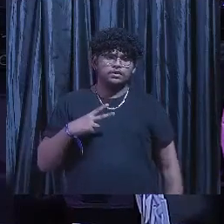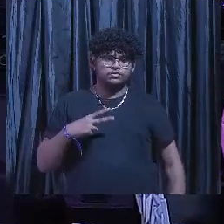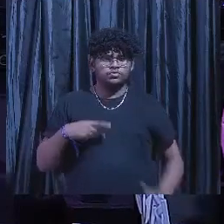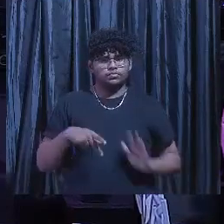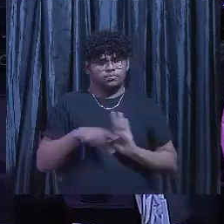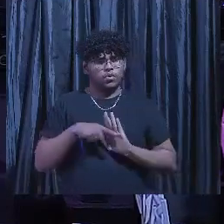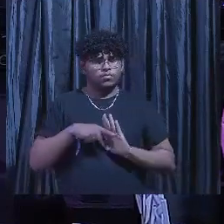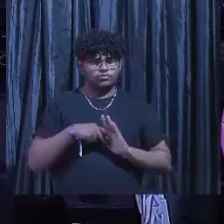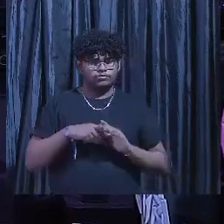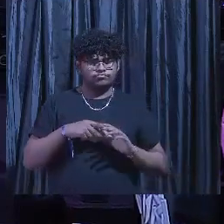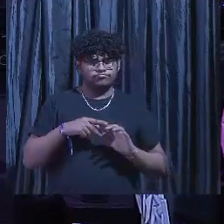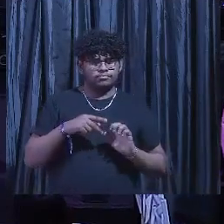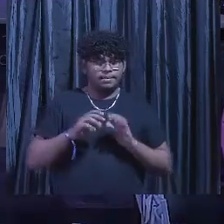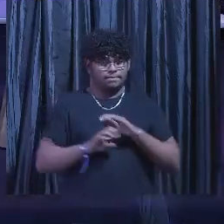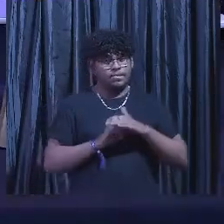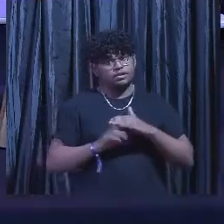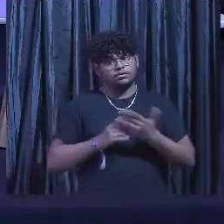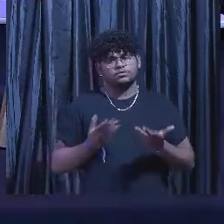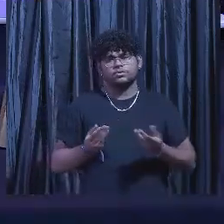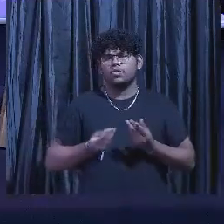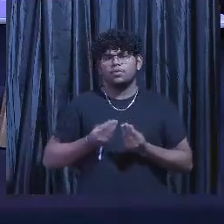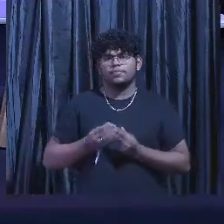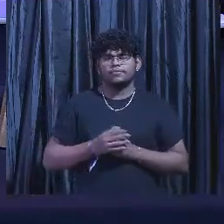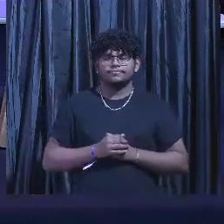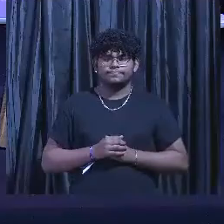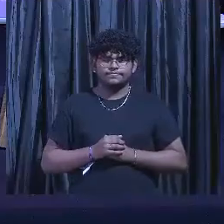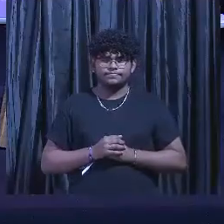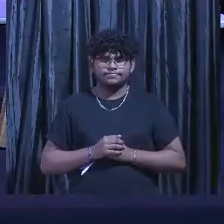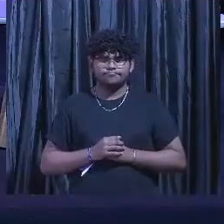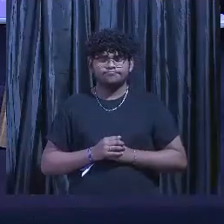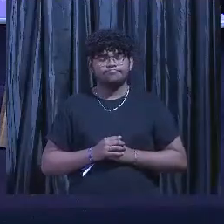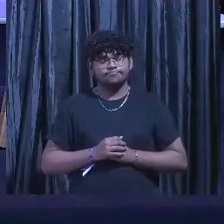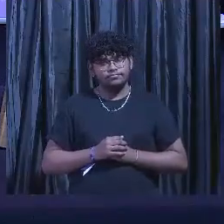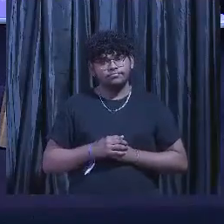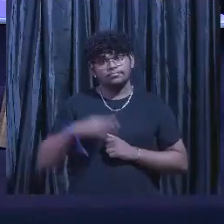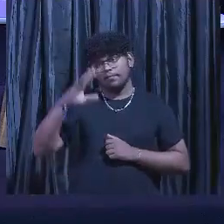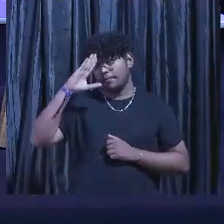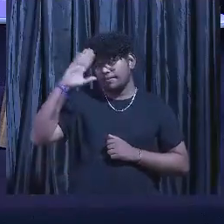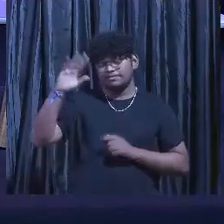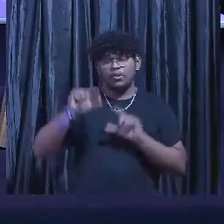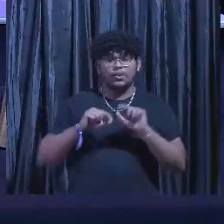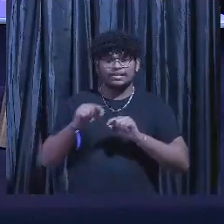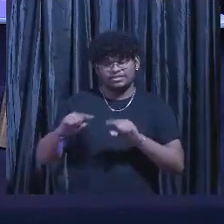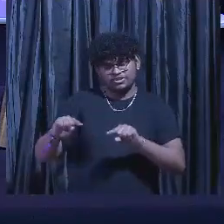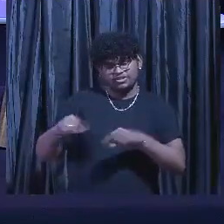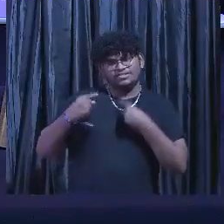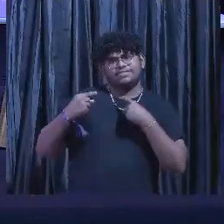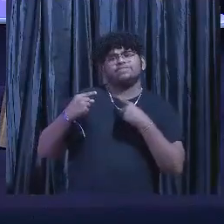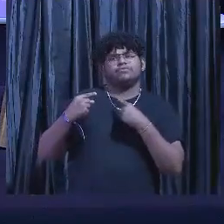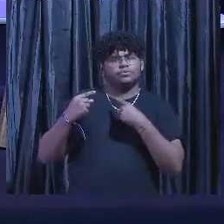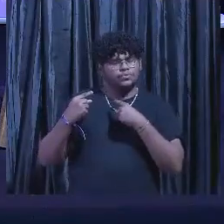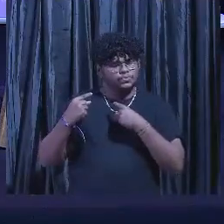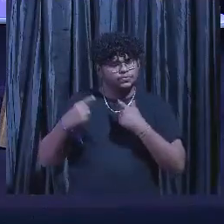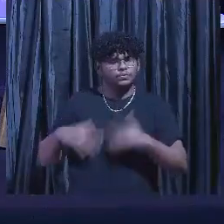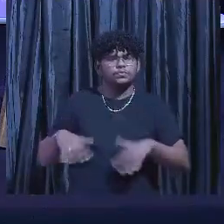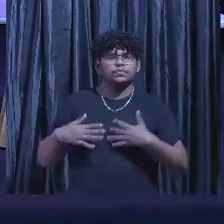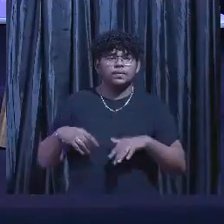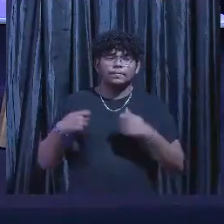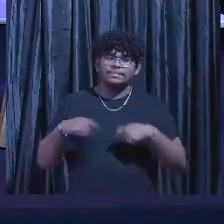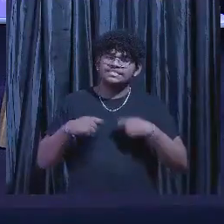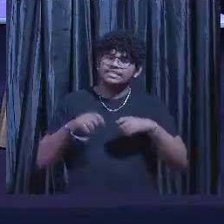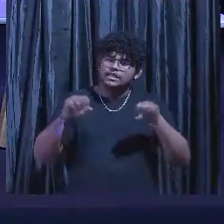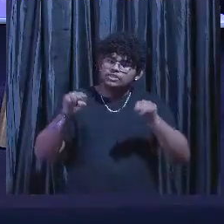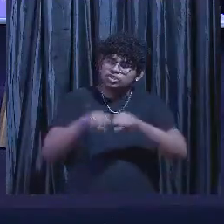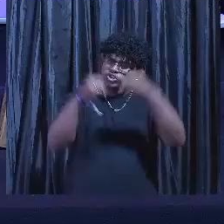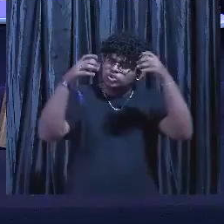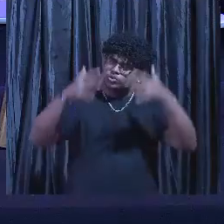próprios negócios? Primeiramente, é um grande desafio, né? Porque precisa desconstruir